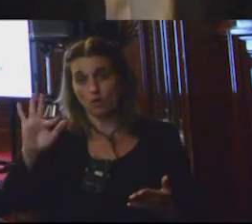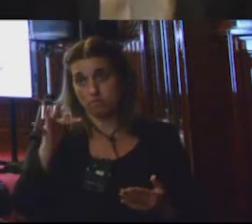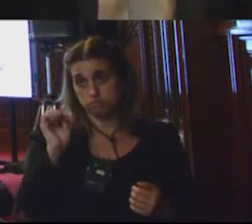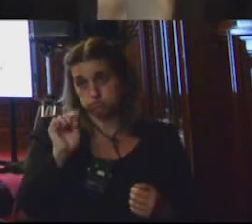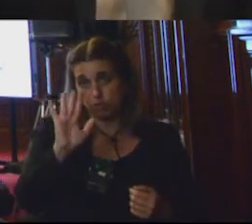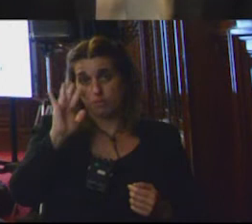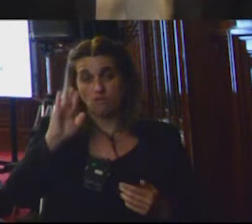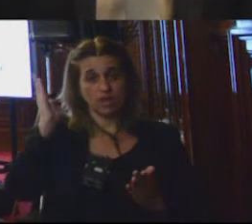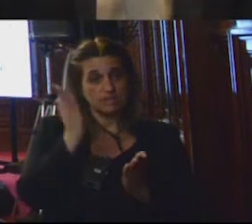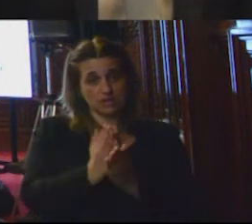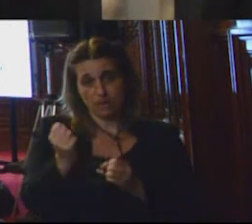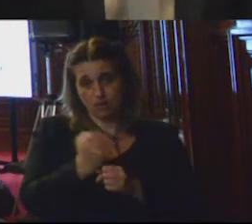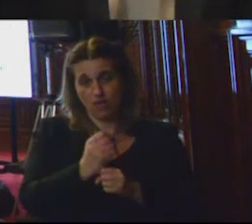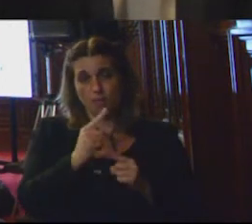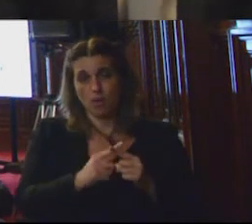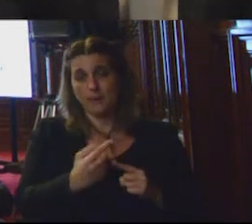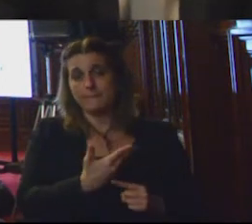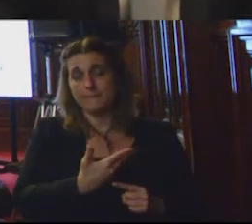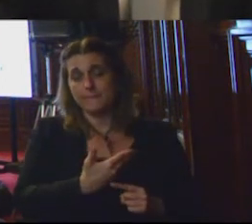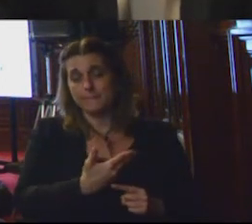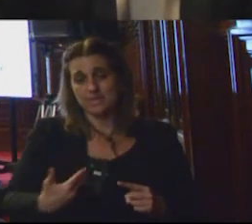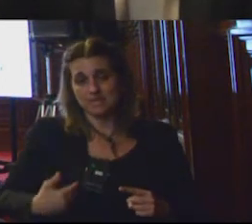Presidente da República e convertido na Lei número